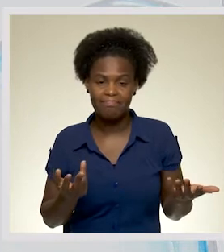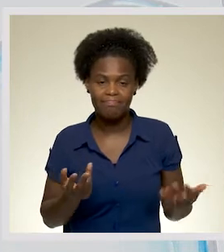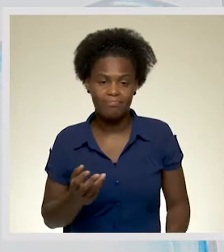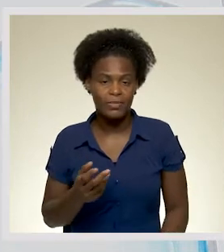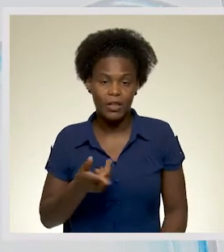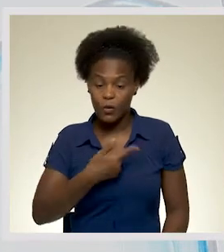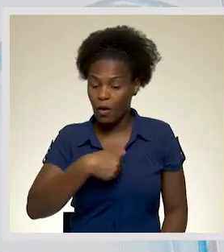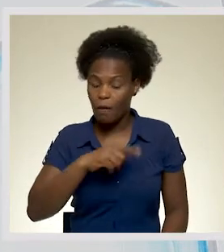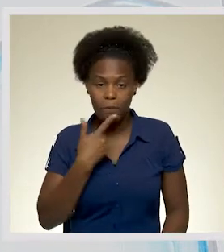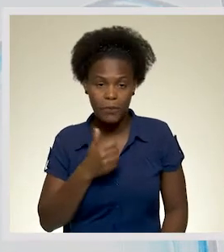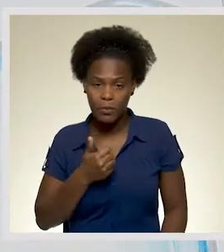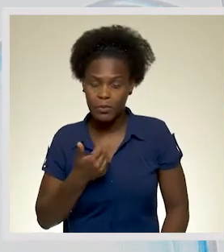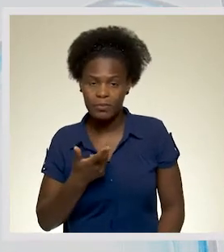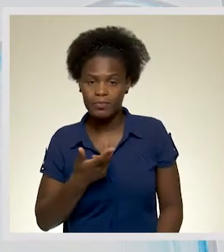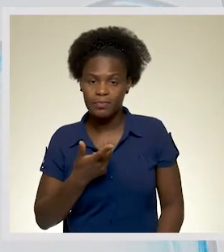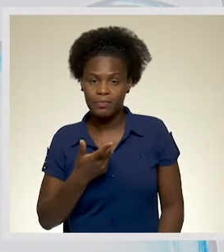não devemos